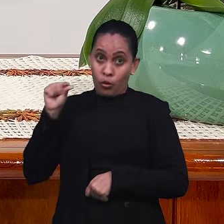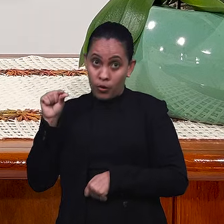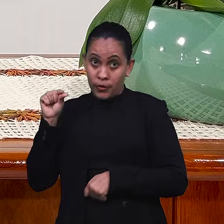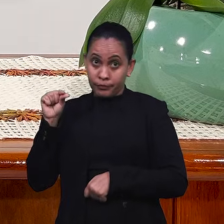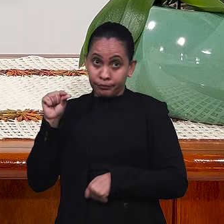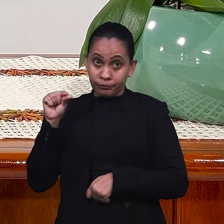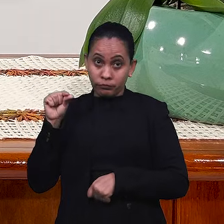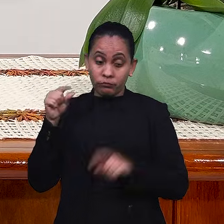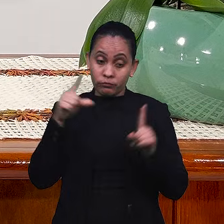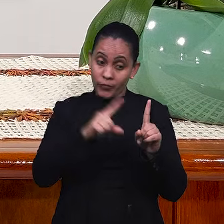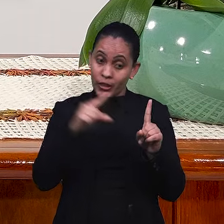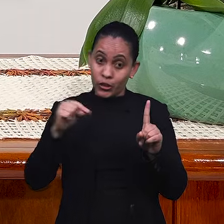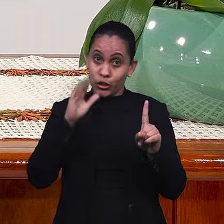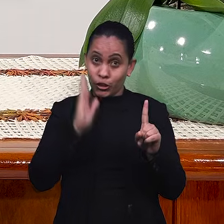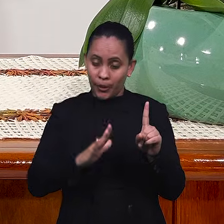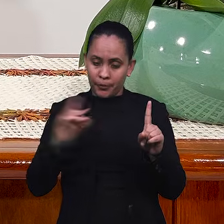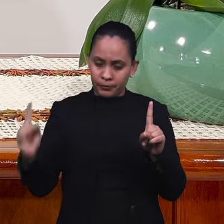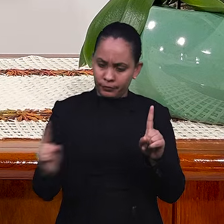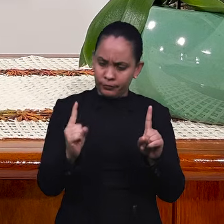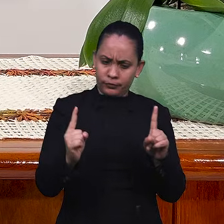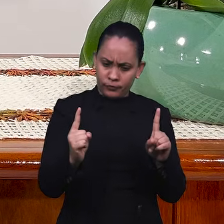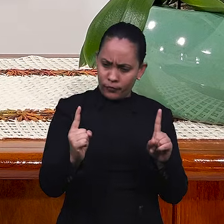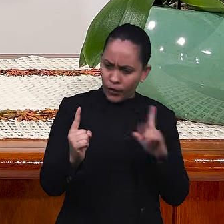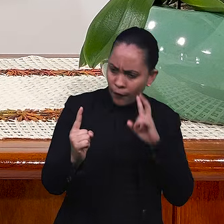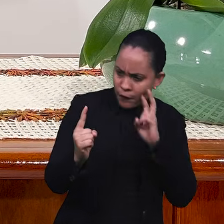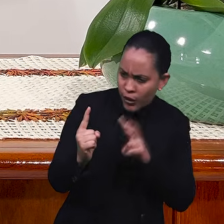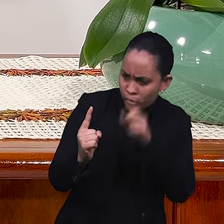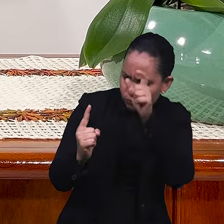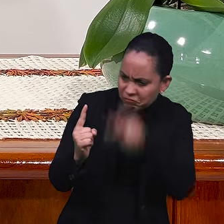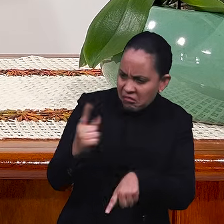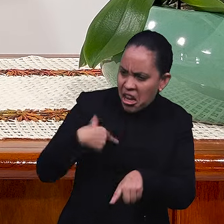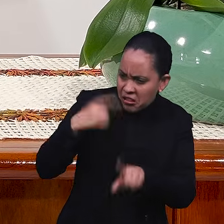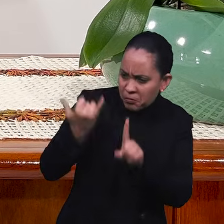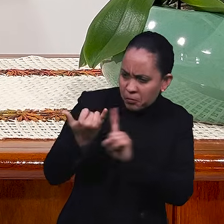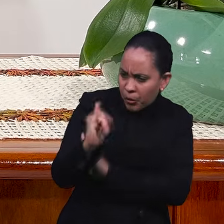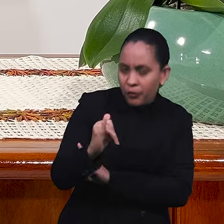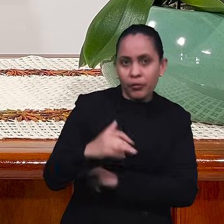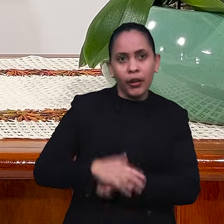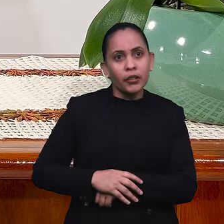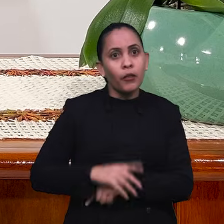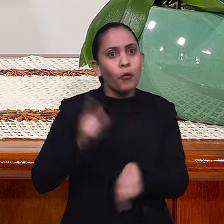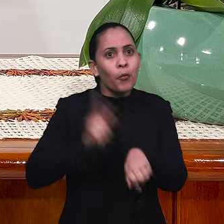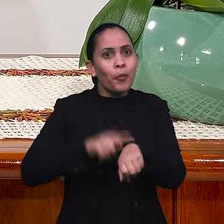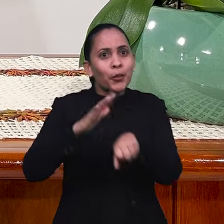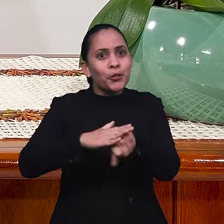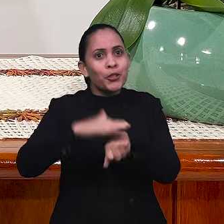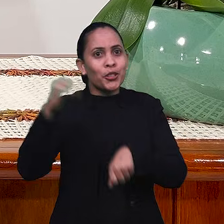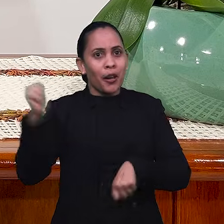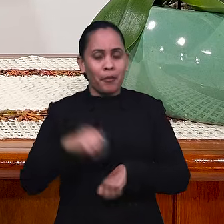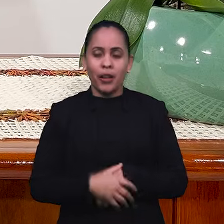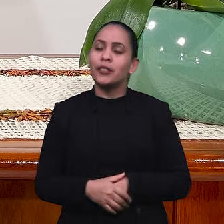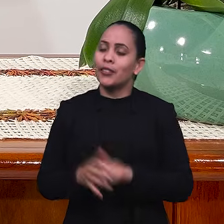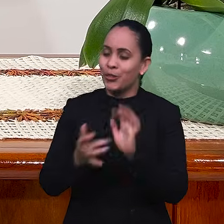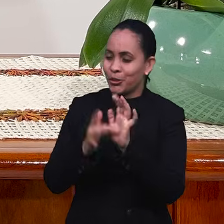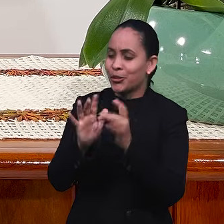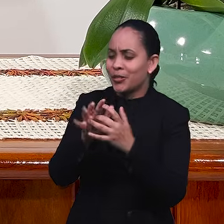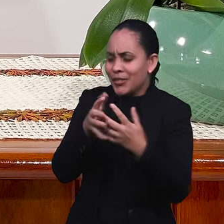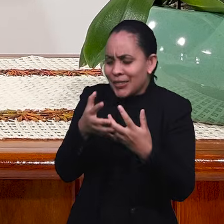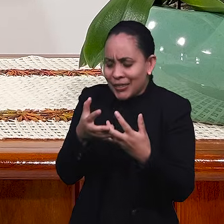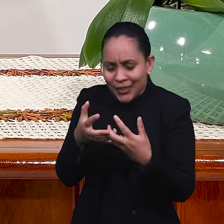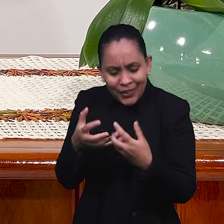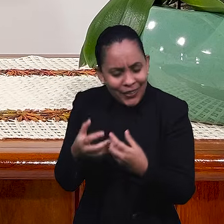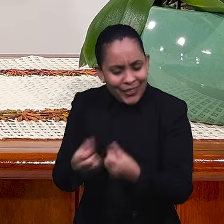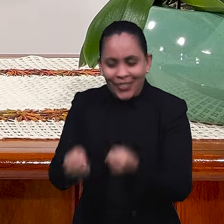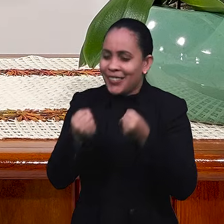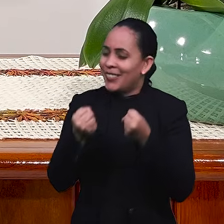ela reconheceu Jesus como profeta, veja que tu és profeta. Ali foi o chamado dela, ali ela se converteu, ali ela se entregou